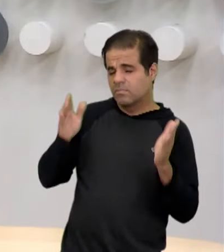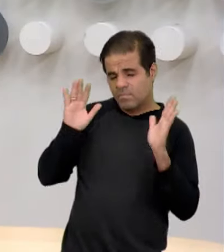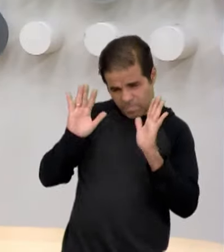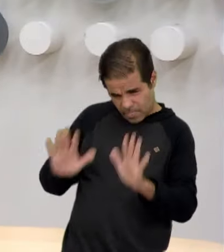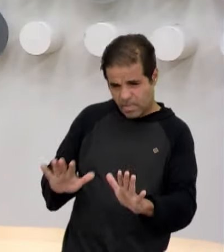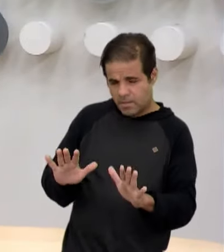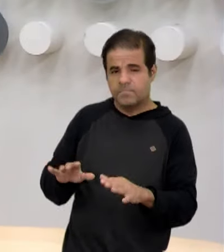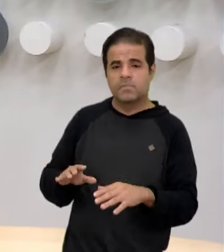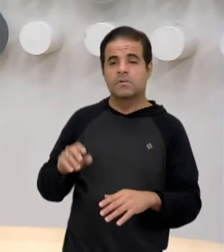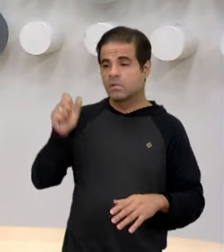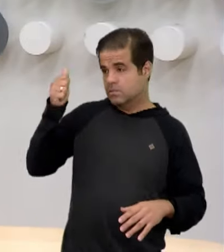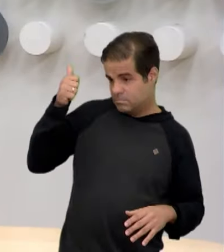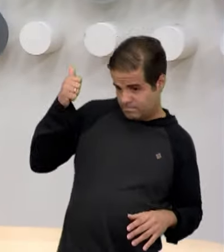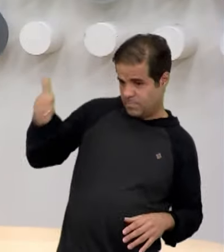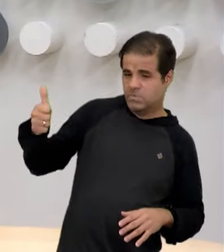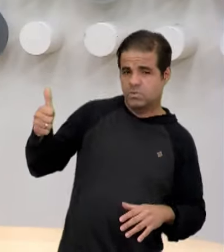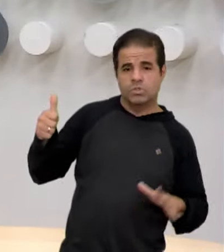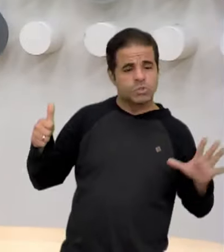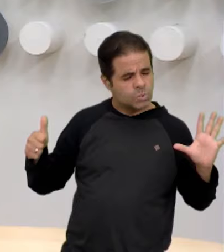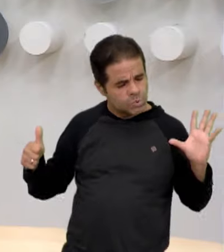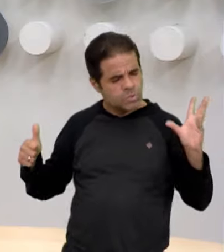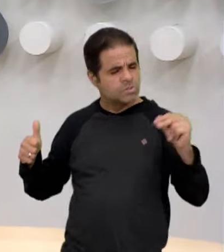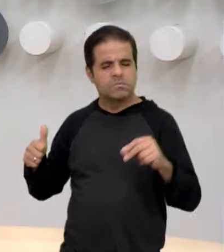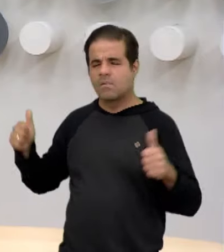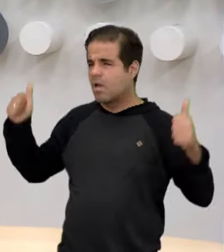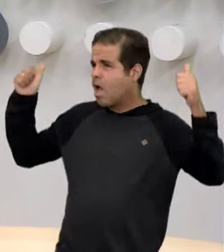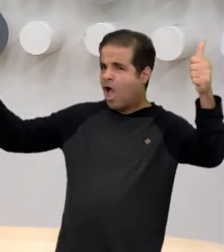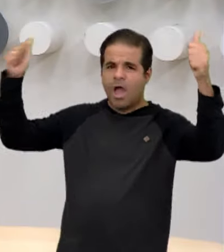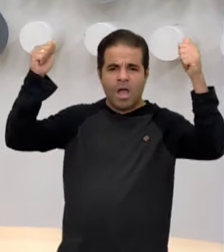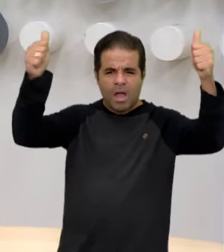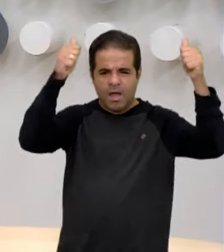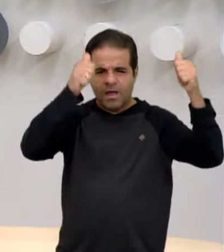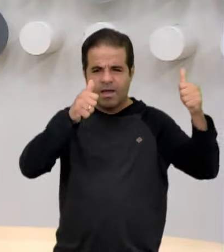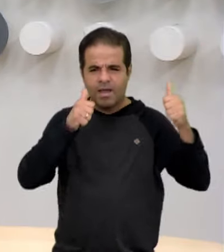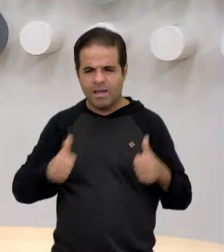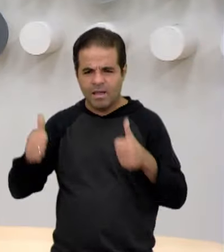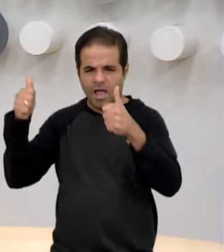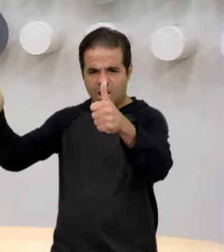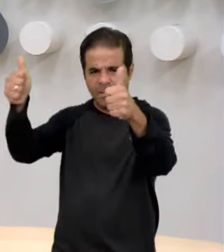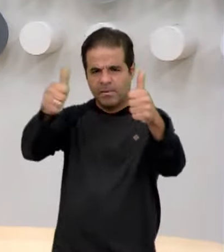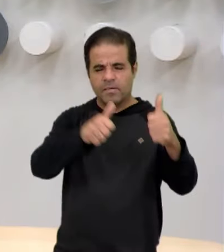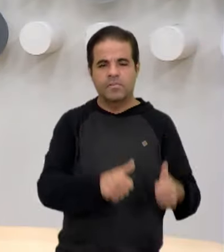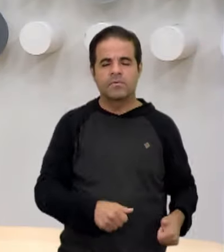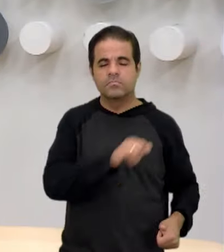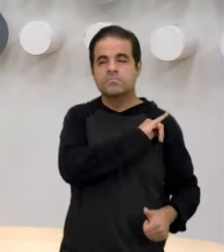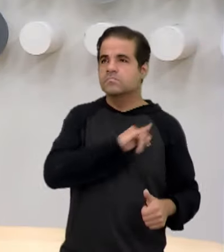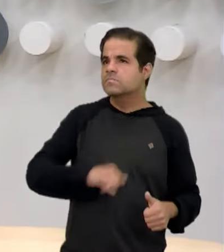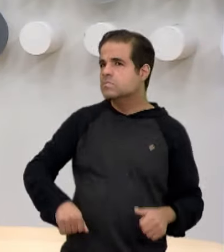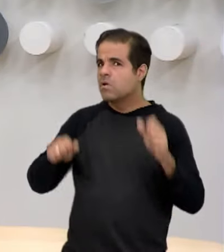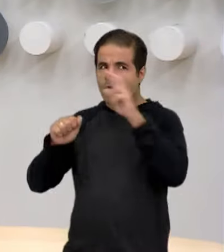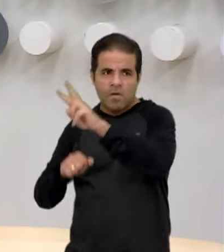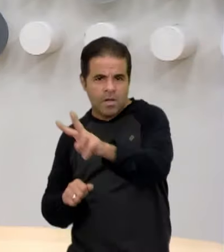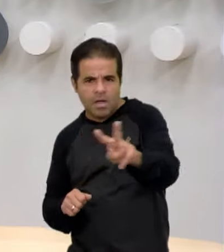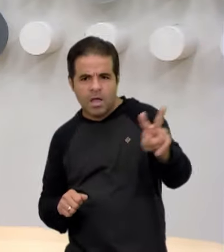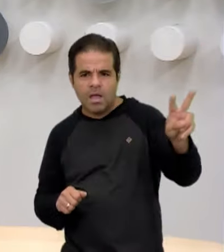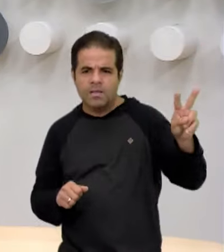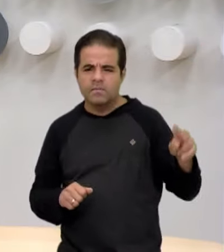fizesse o joinha para cima, né? Todo mundo está fazendo joinha, né? O positivo. E o imperador que está vendo